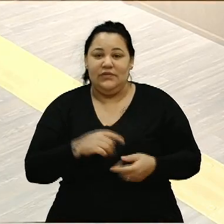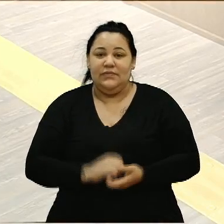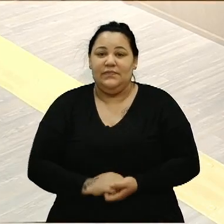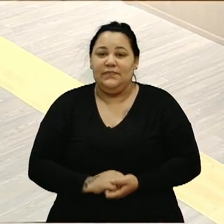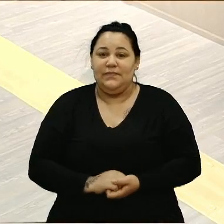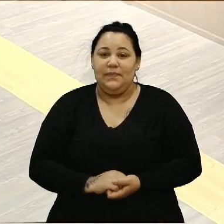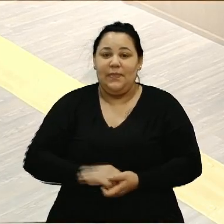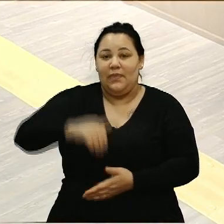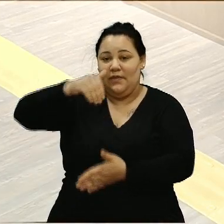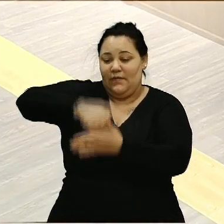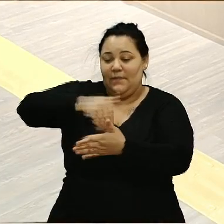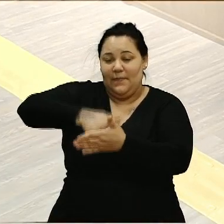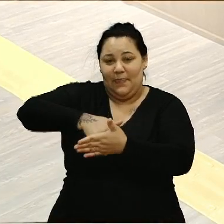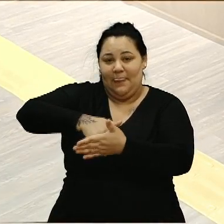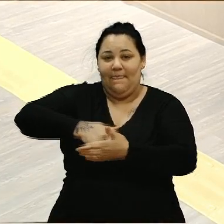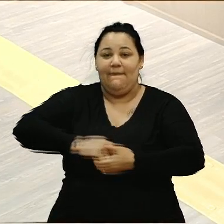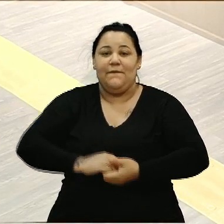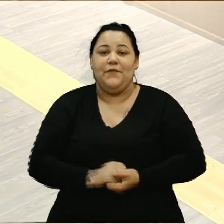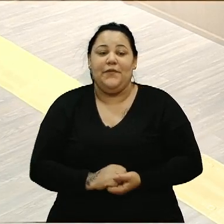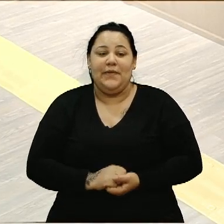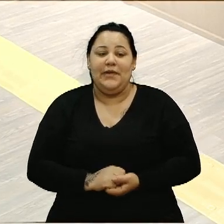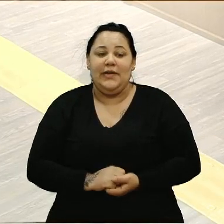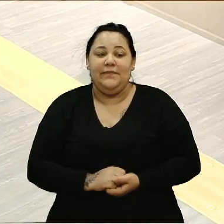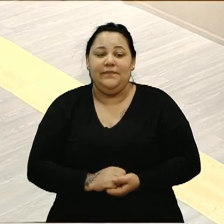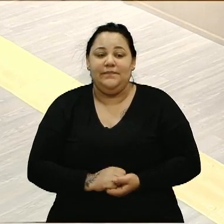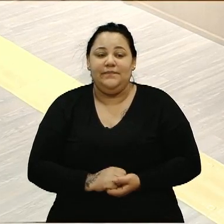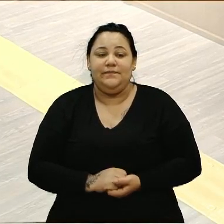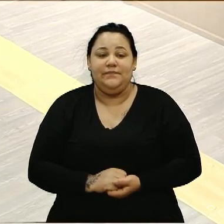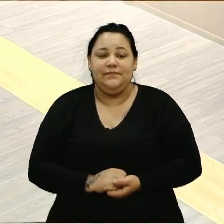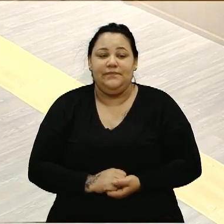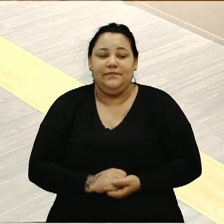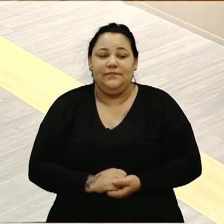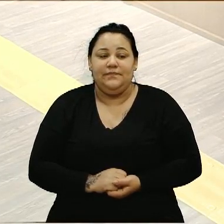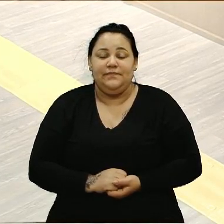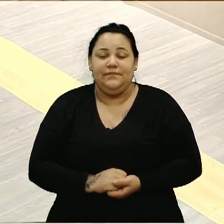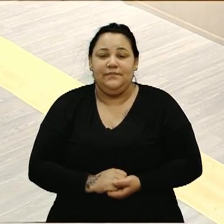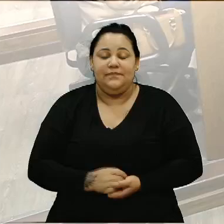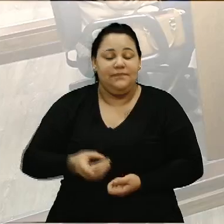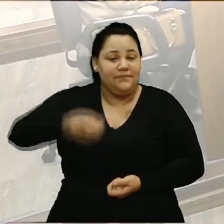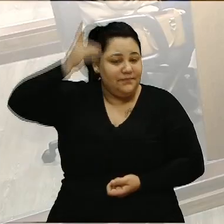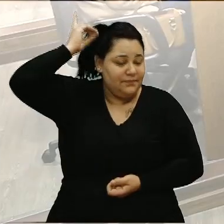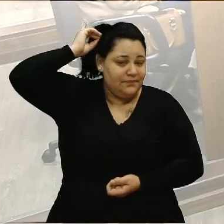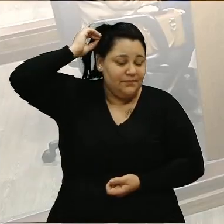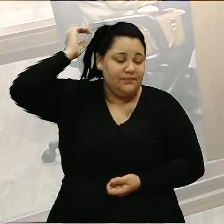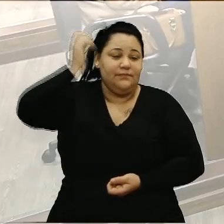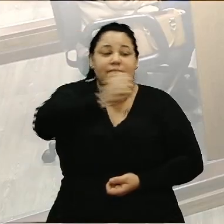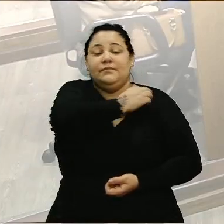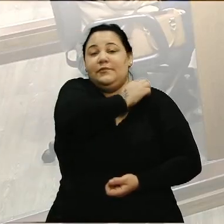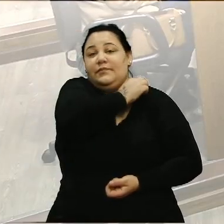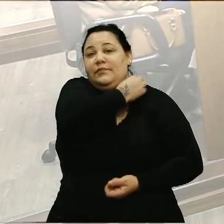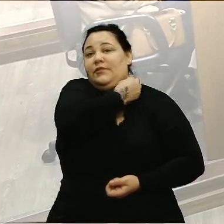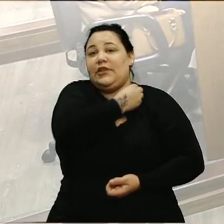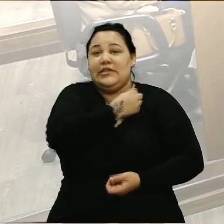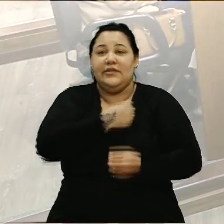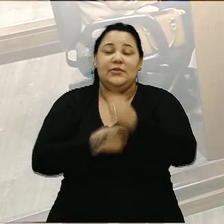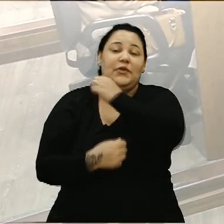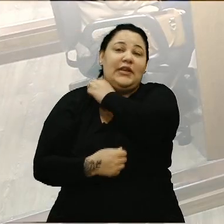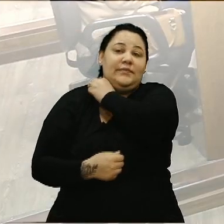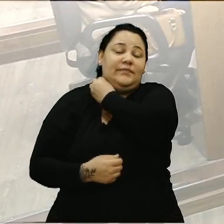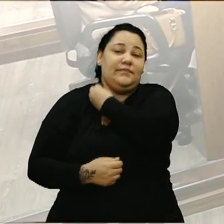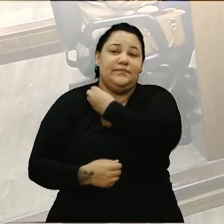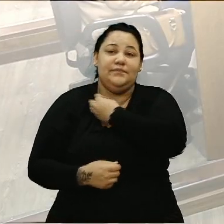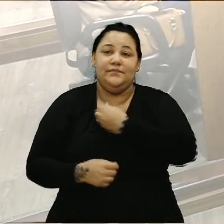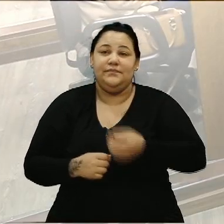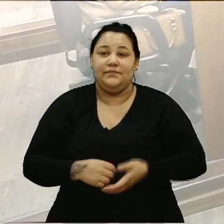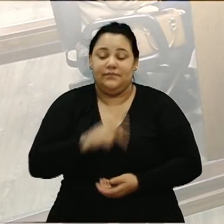Em votação, Declarar voto. para declarar voto, vereador Lucas Dil. Obrigado, presidente, nobres